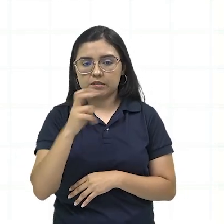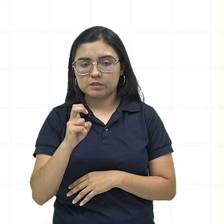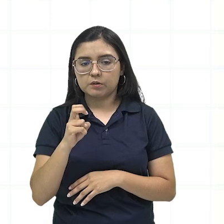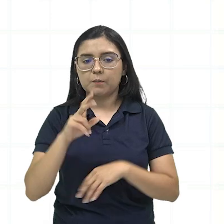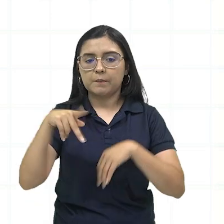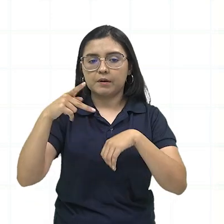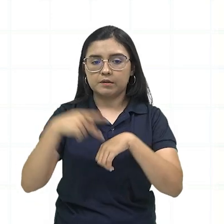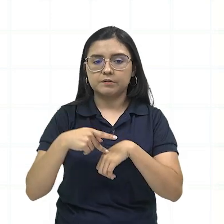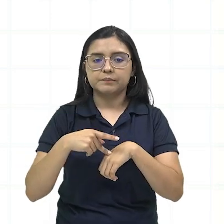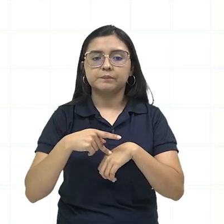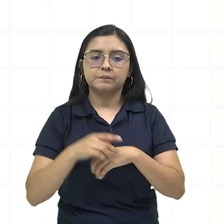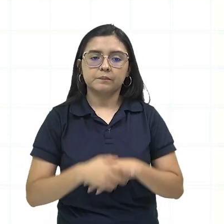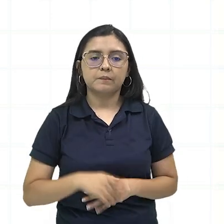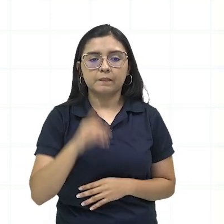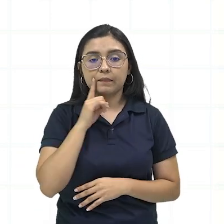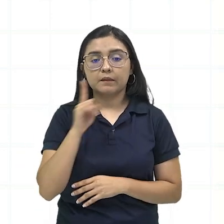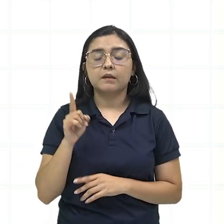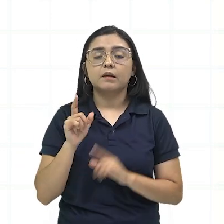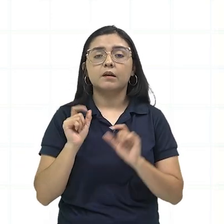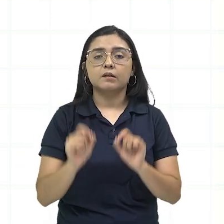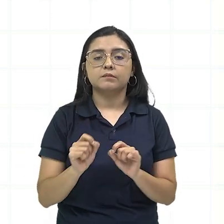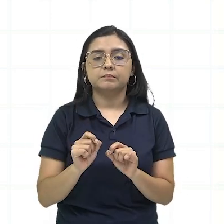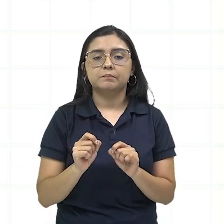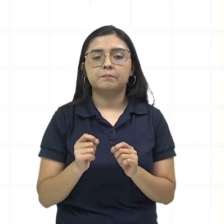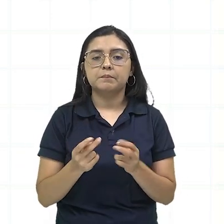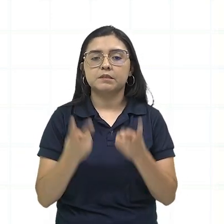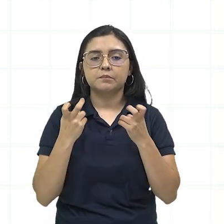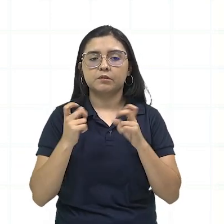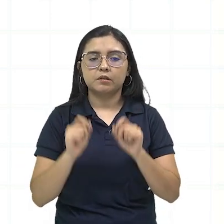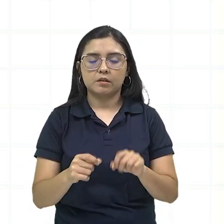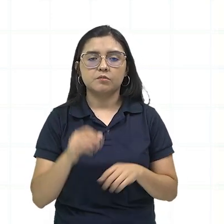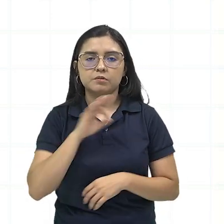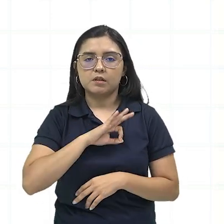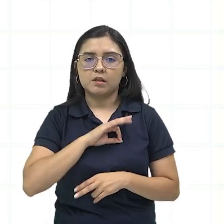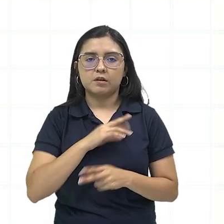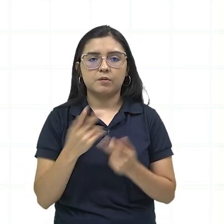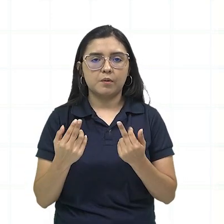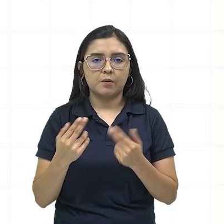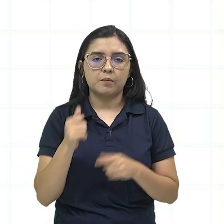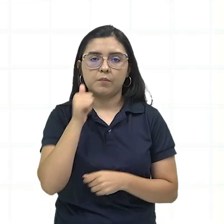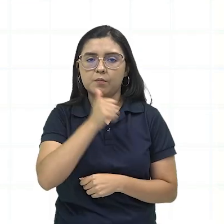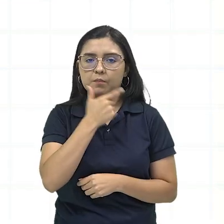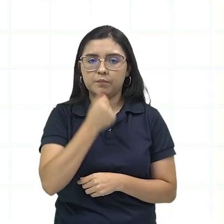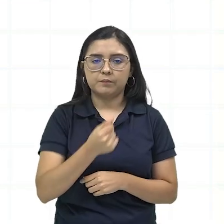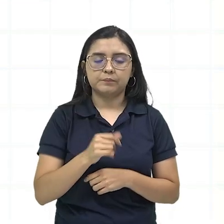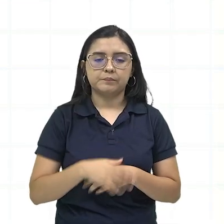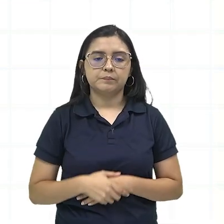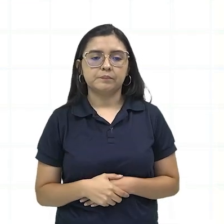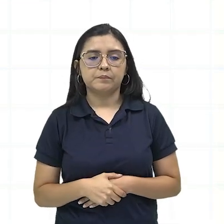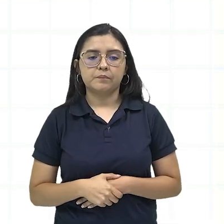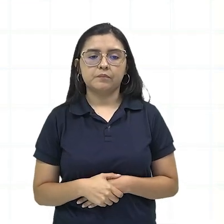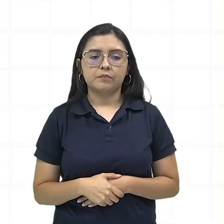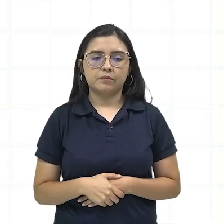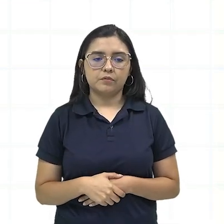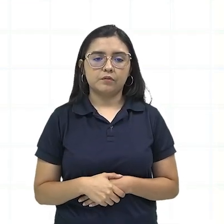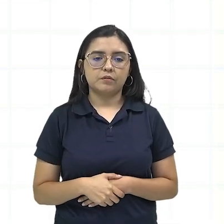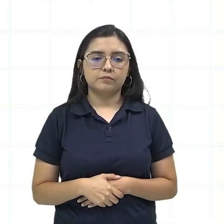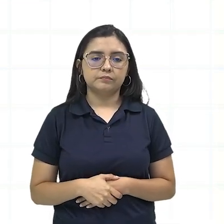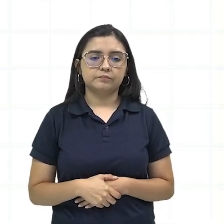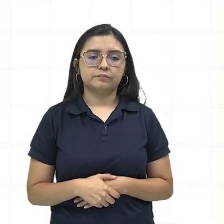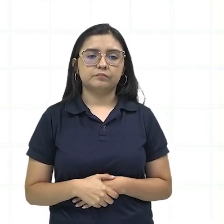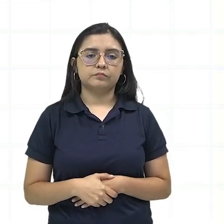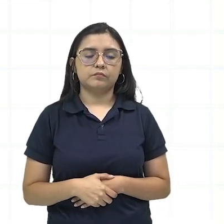na Noruega se observou que não existe diferença salarial entre homens e mulheres, ganham exatamente a mesma coisa